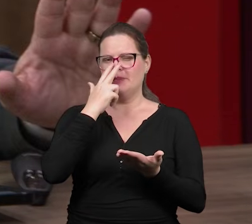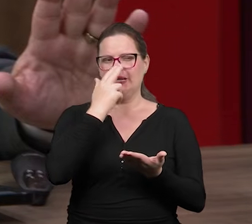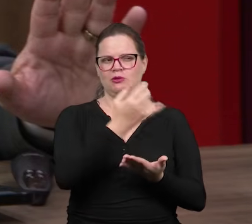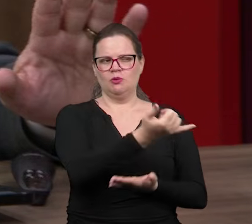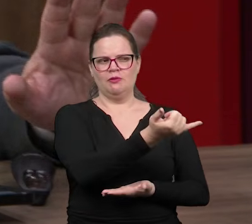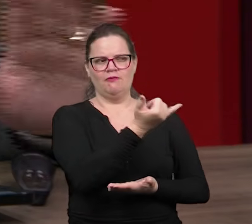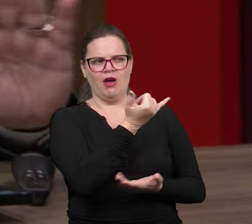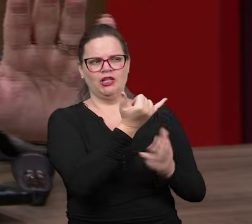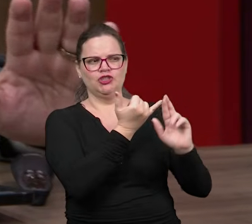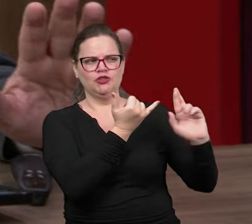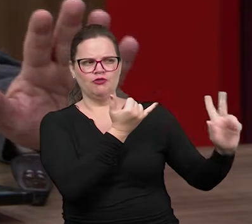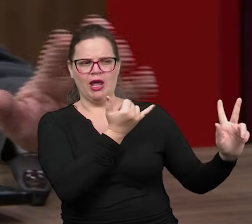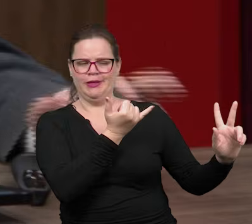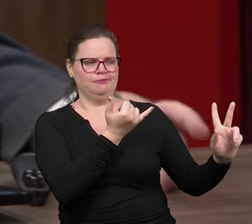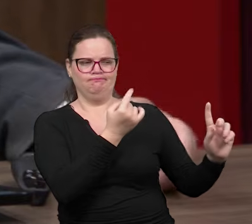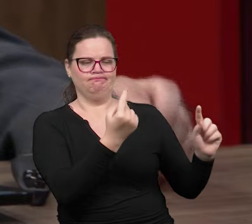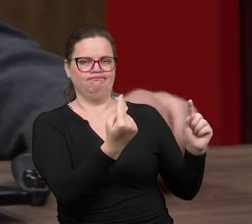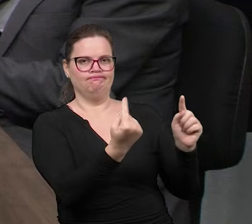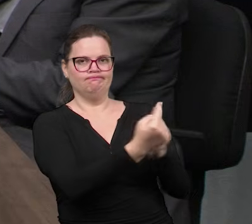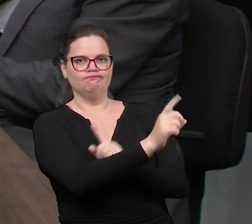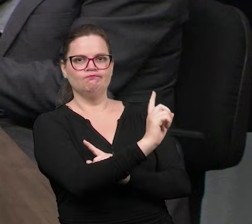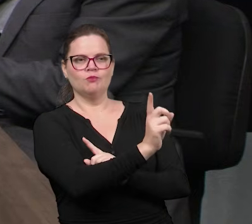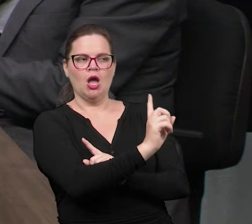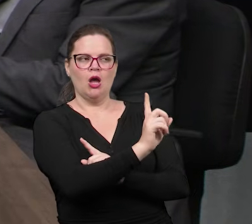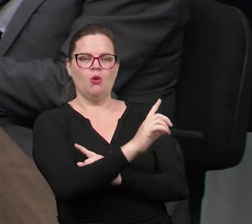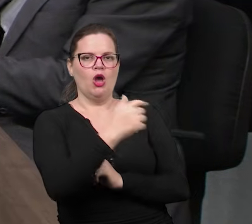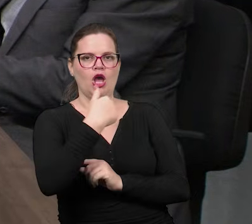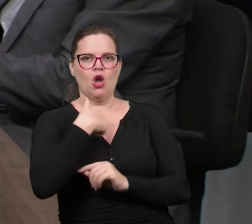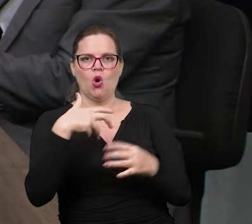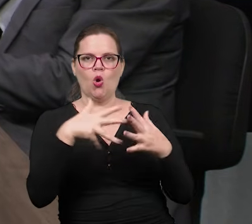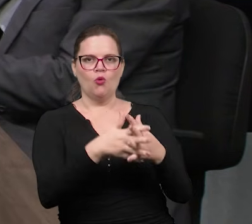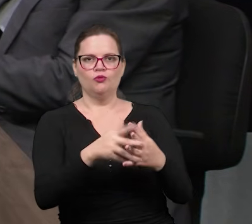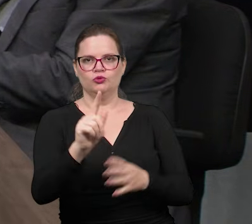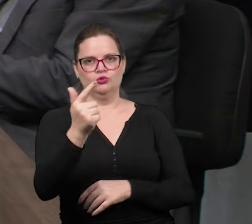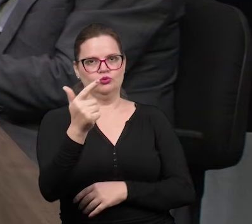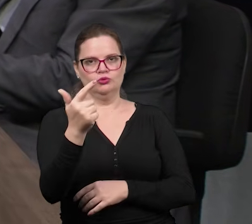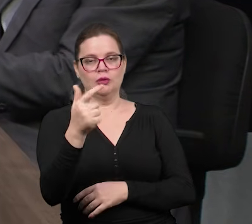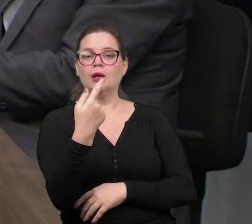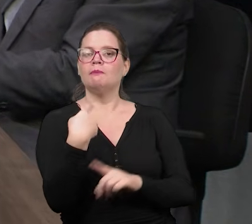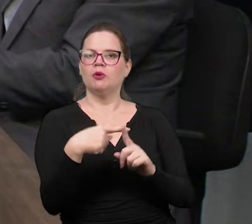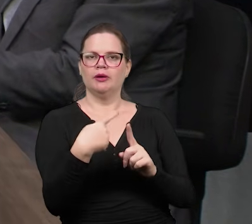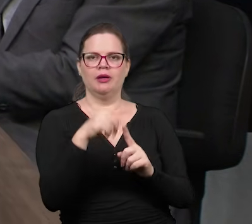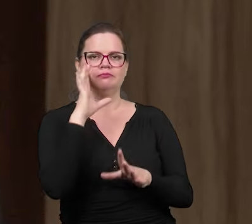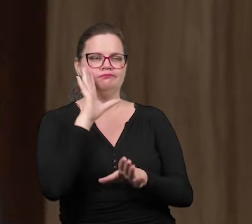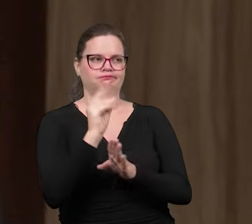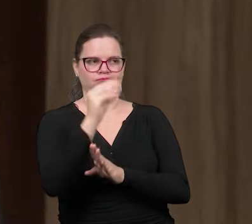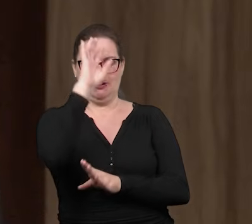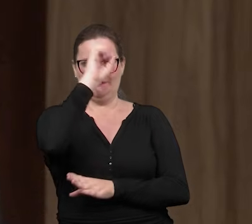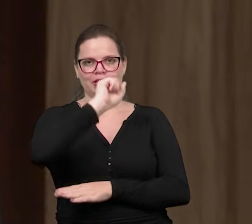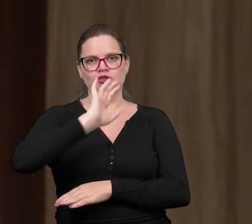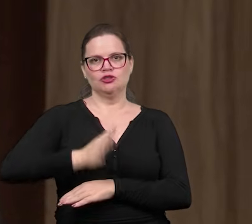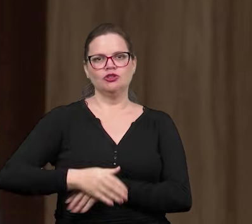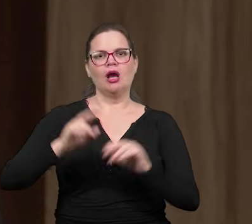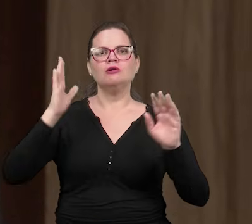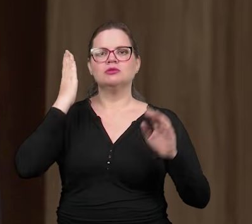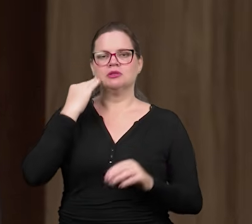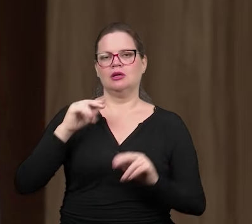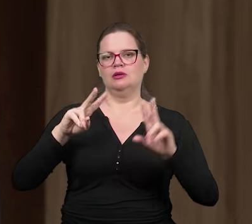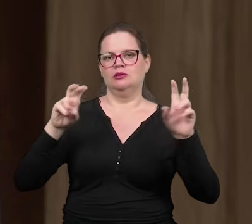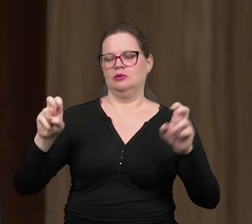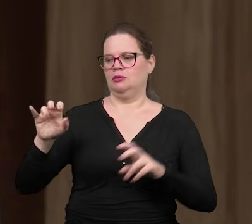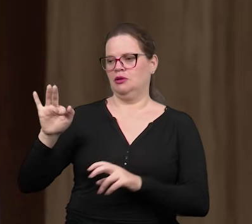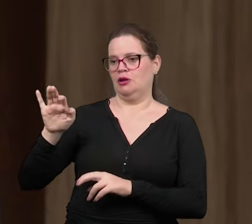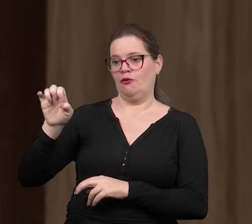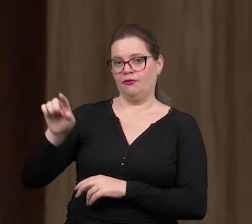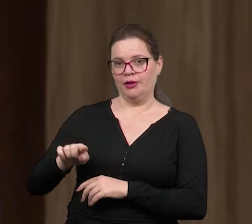fé verdadeira, não é a fé bíblica. E nesse ponto, cabe destacar que se a fé ela vem